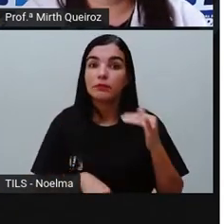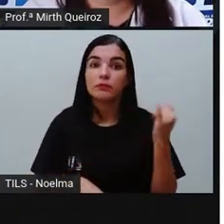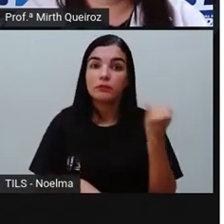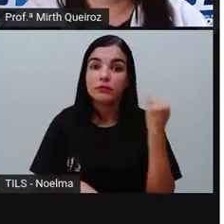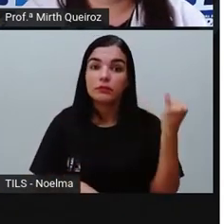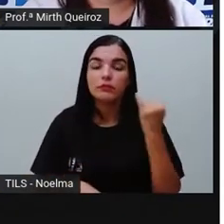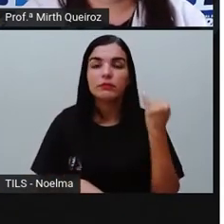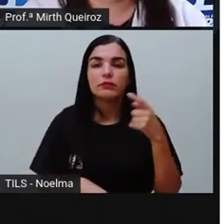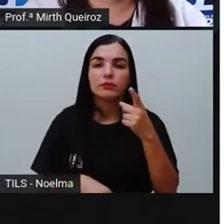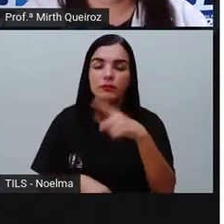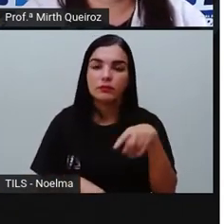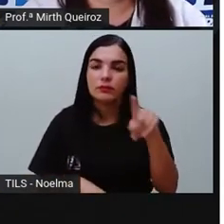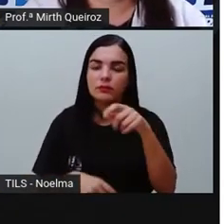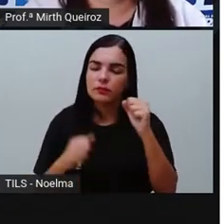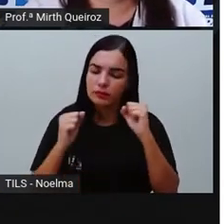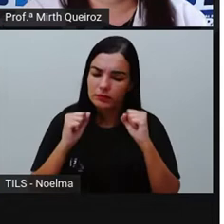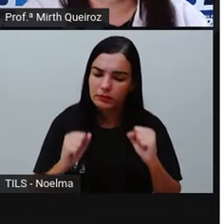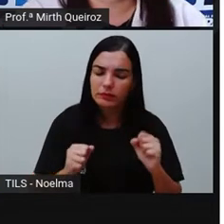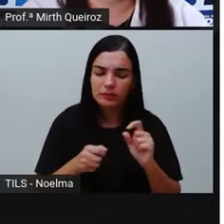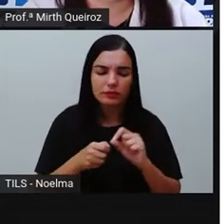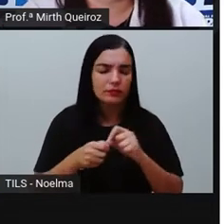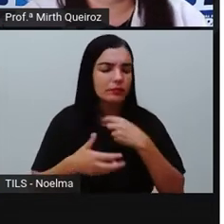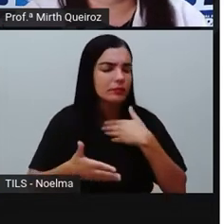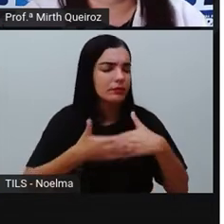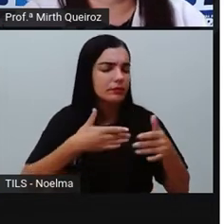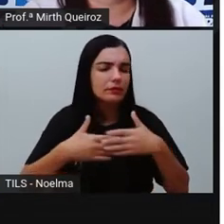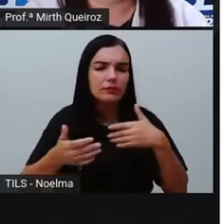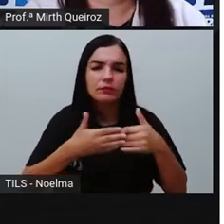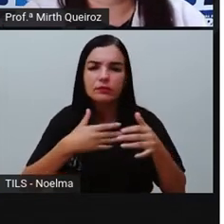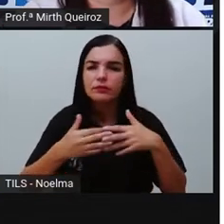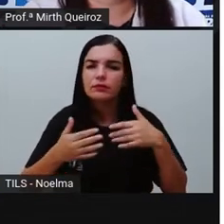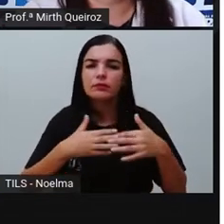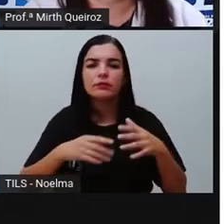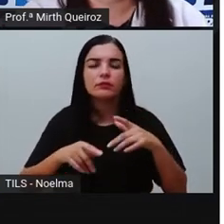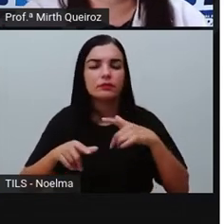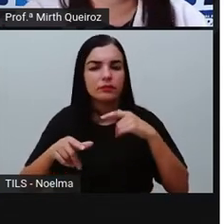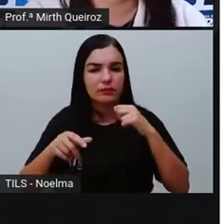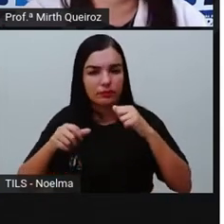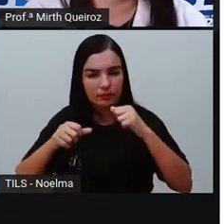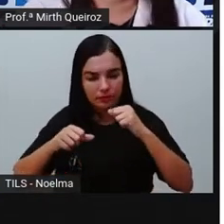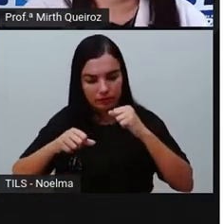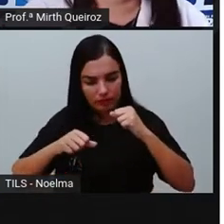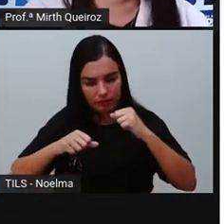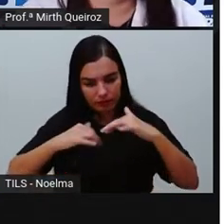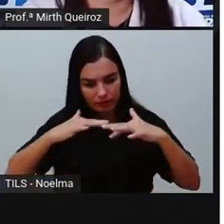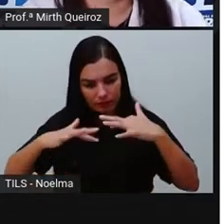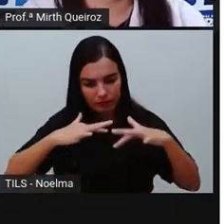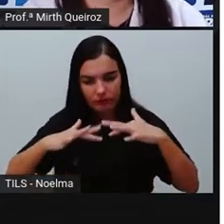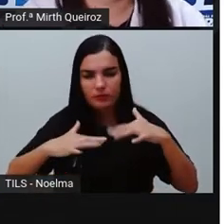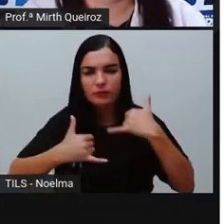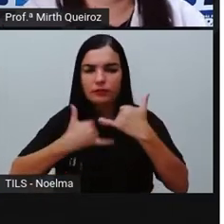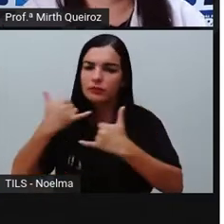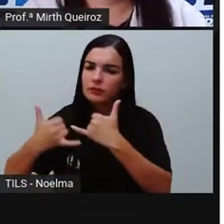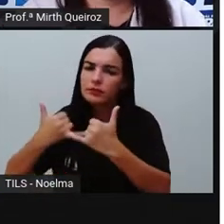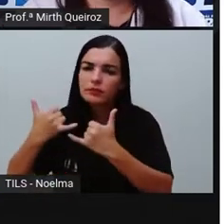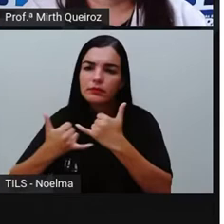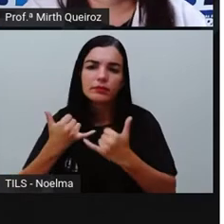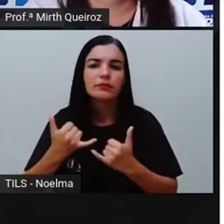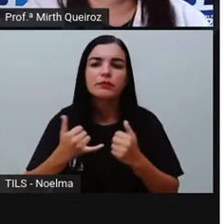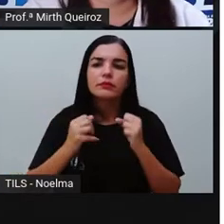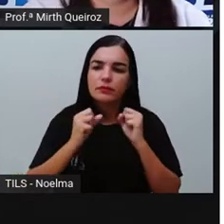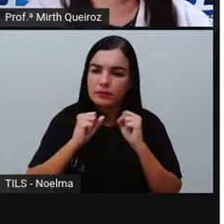vocês desenvolvam atividades das mais diversas modalidades aí, atividades esportivas, né? Ou as próprias brincadeiras